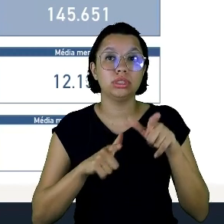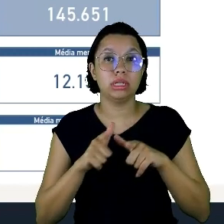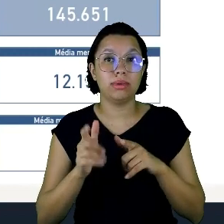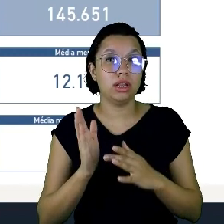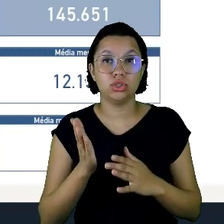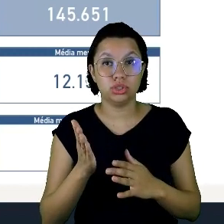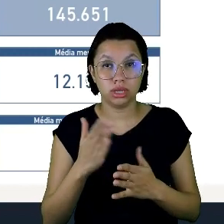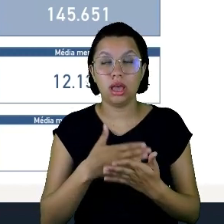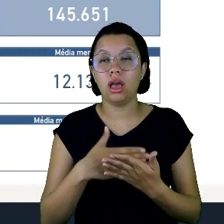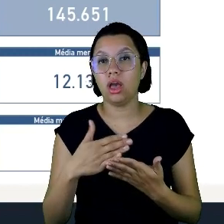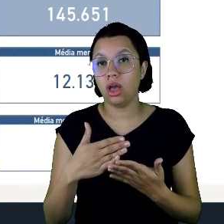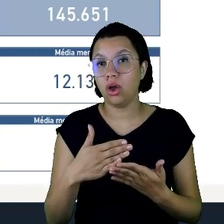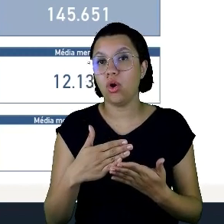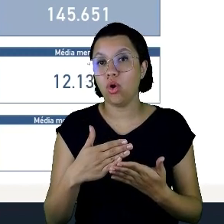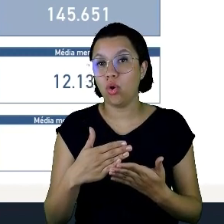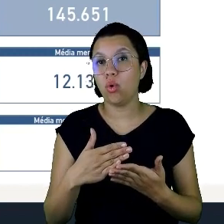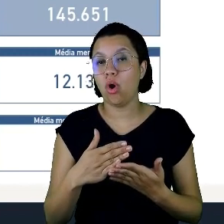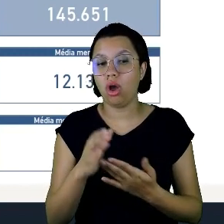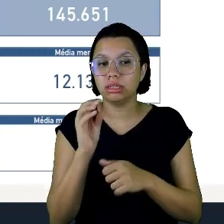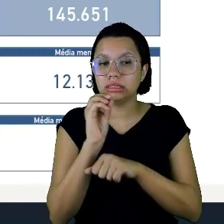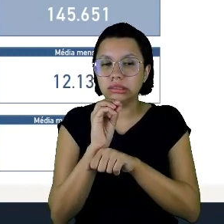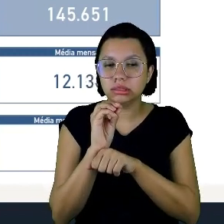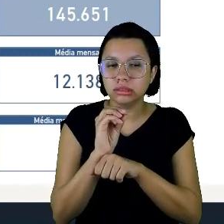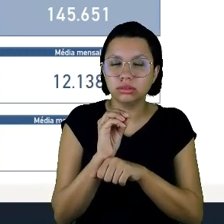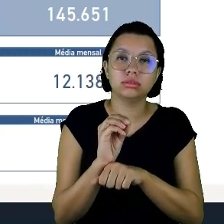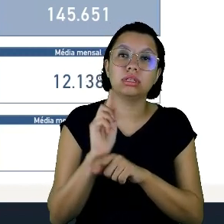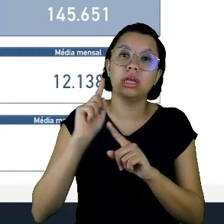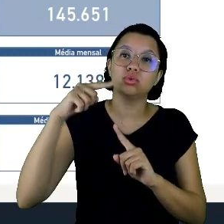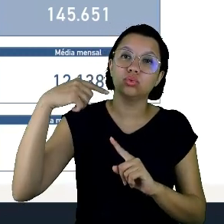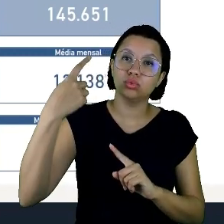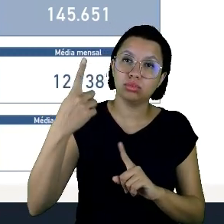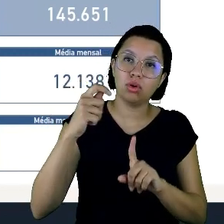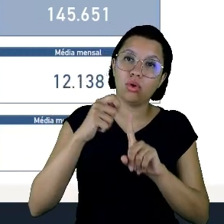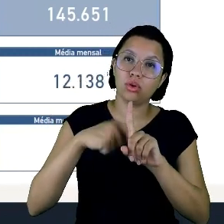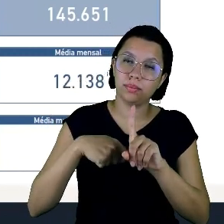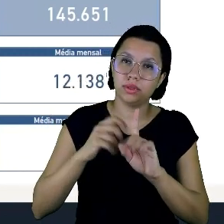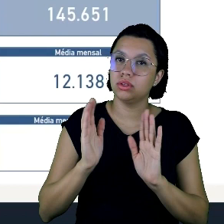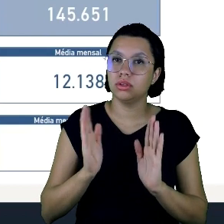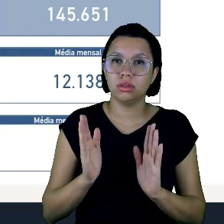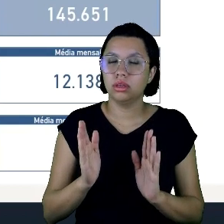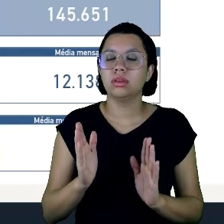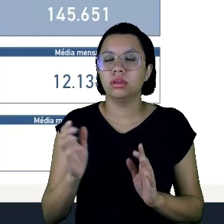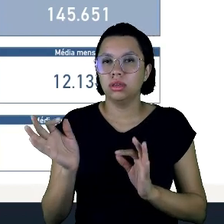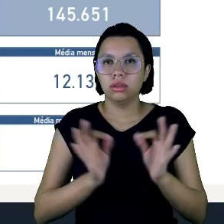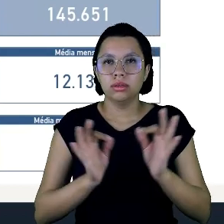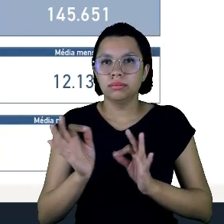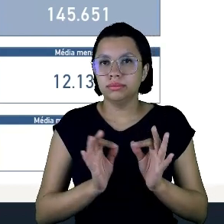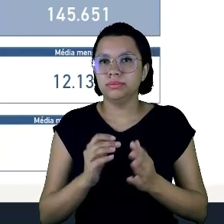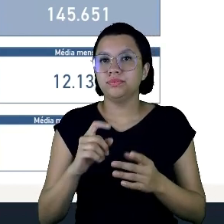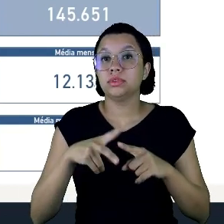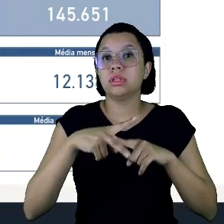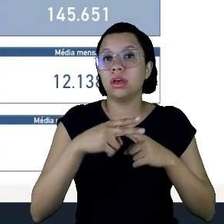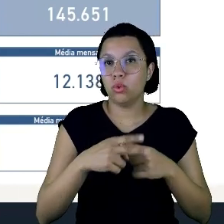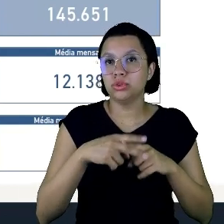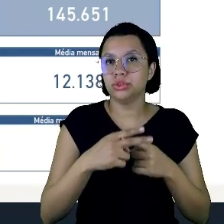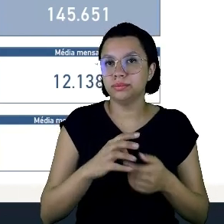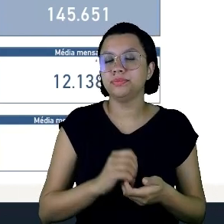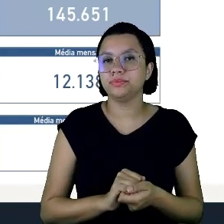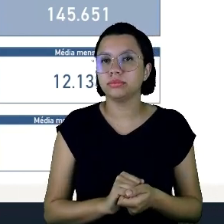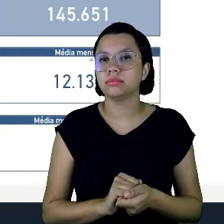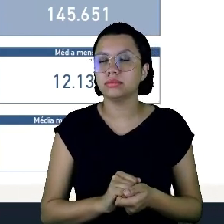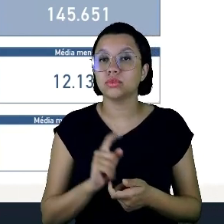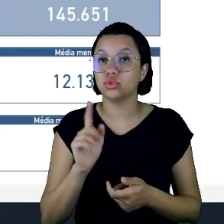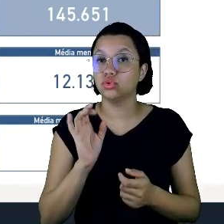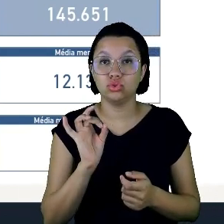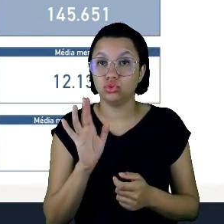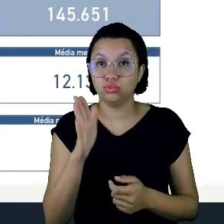na origem. Então, a gente está trabalhando, eles já iniciaram esse tratamento e nos próximos meses aí já vai